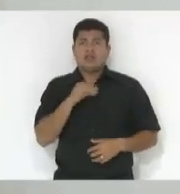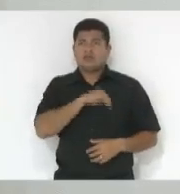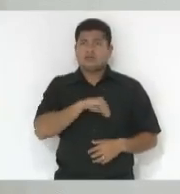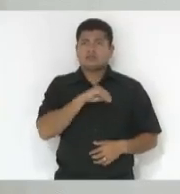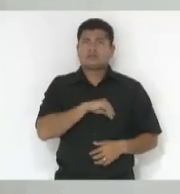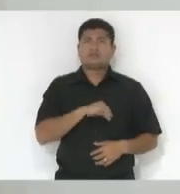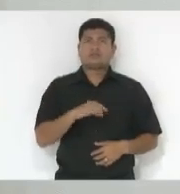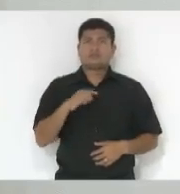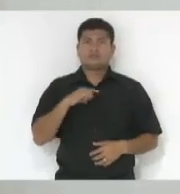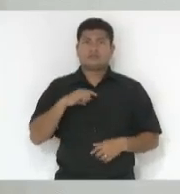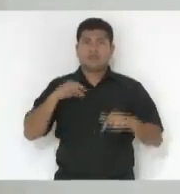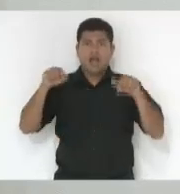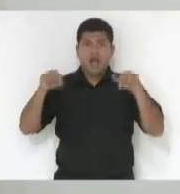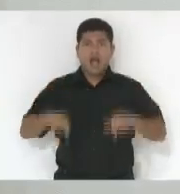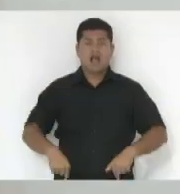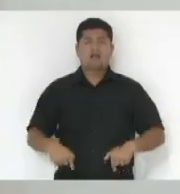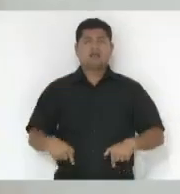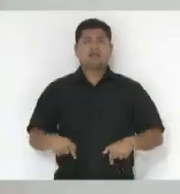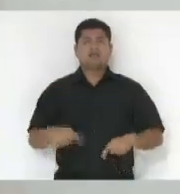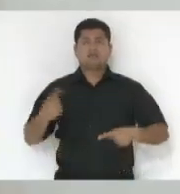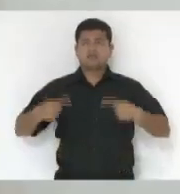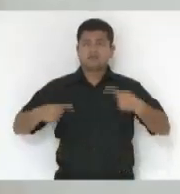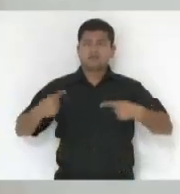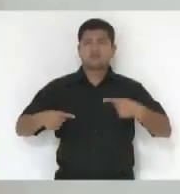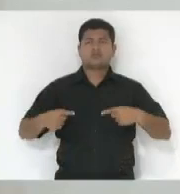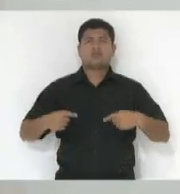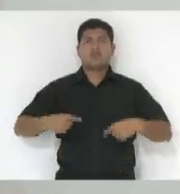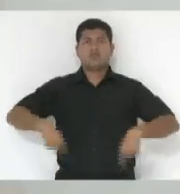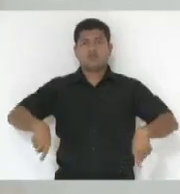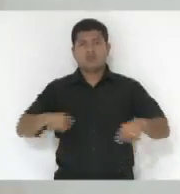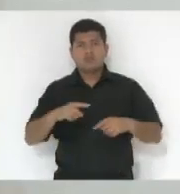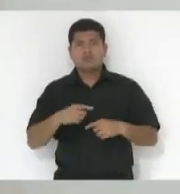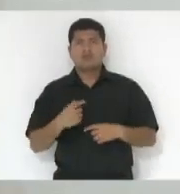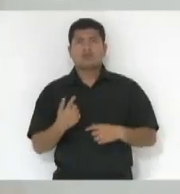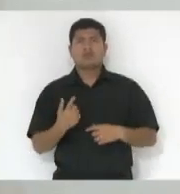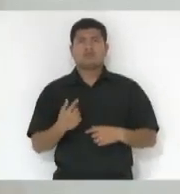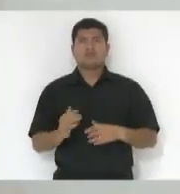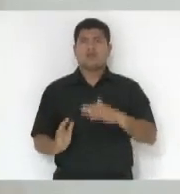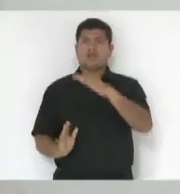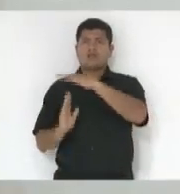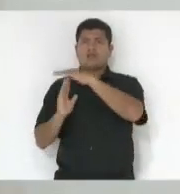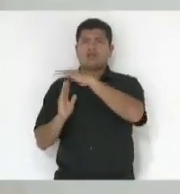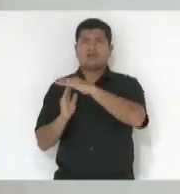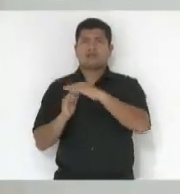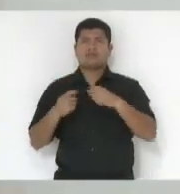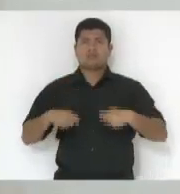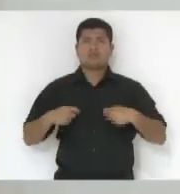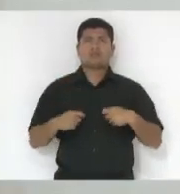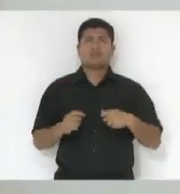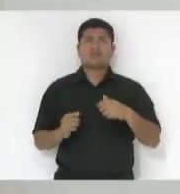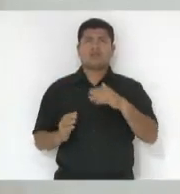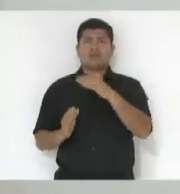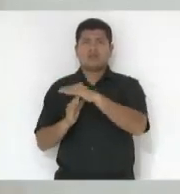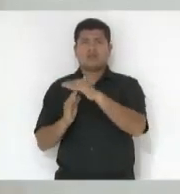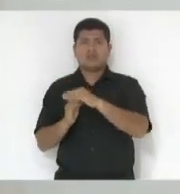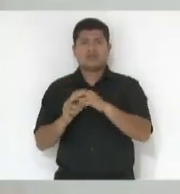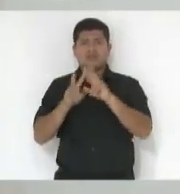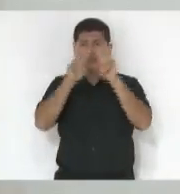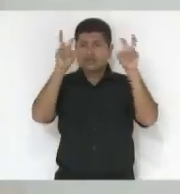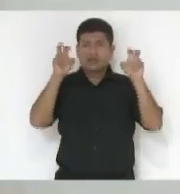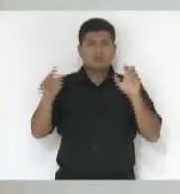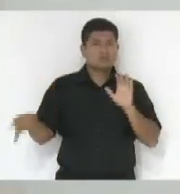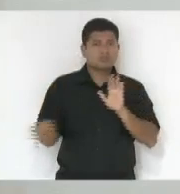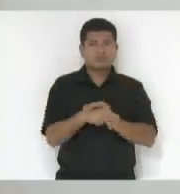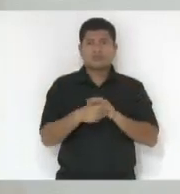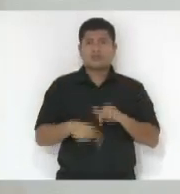ser discutido aqui por nós, e o teto tem que ser sempre um tema desta casa e não